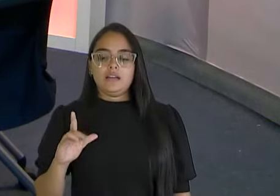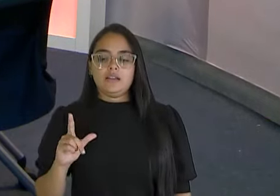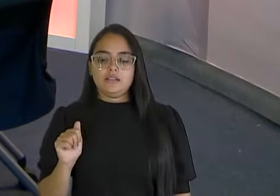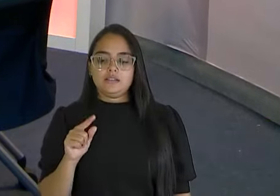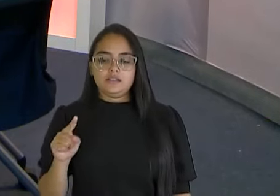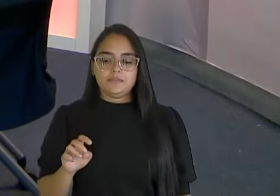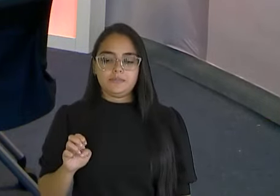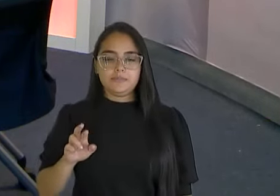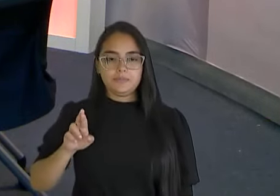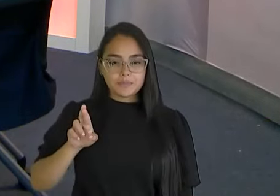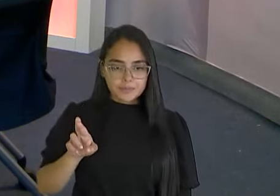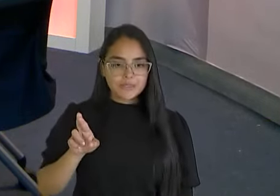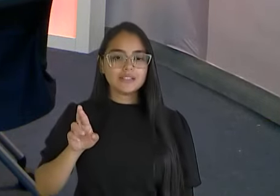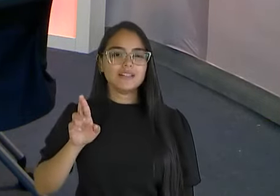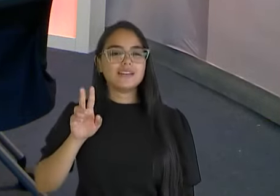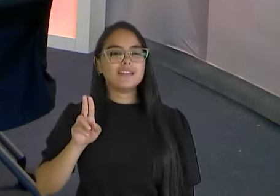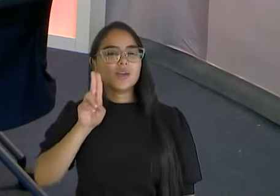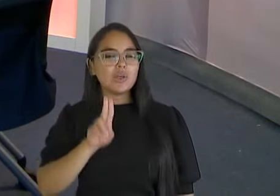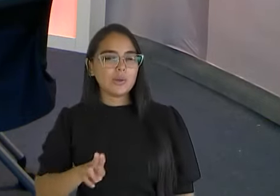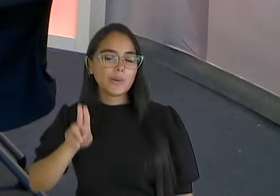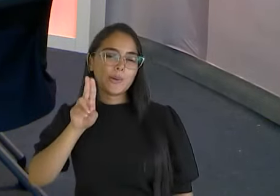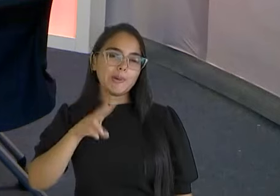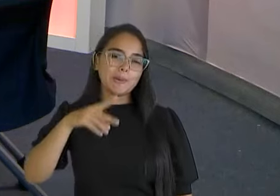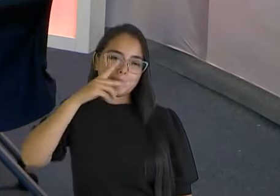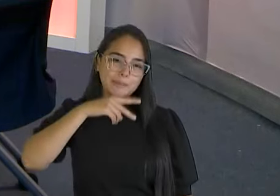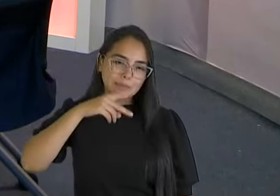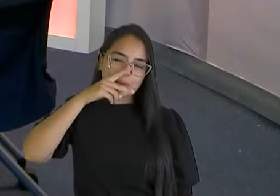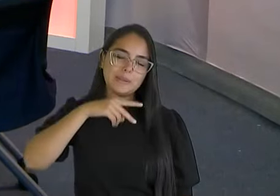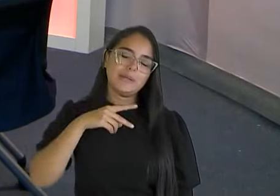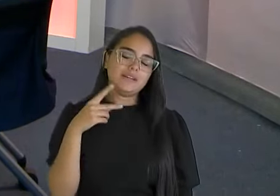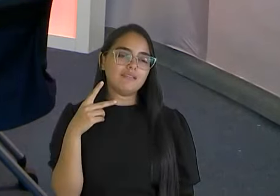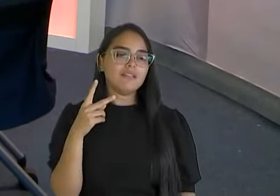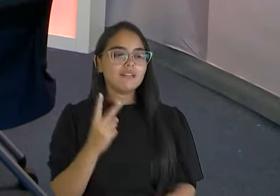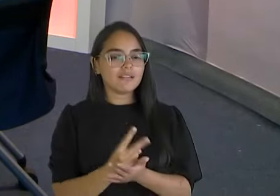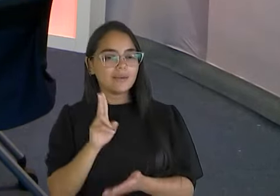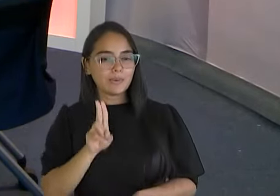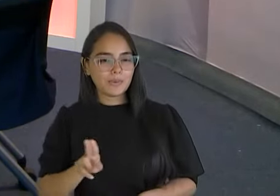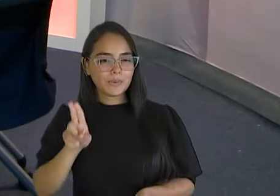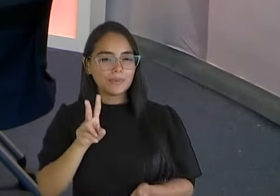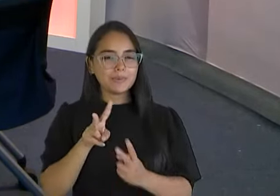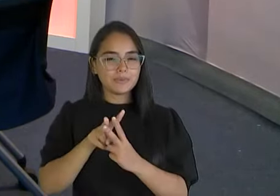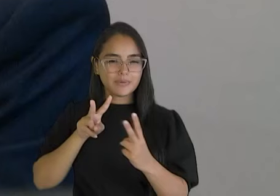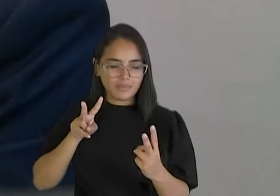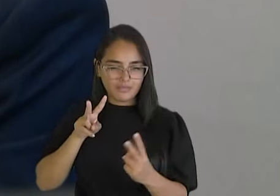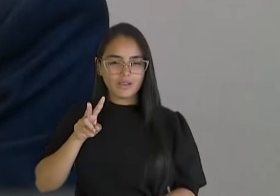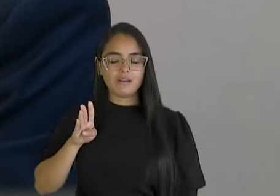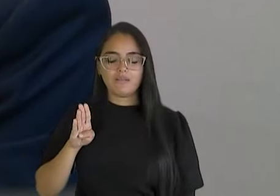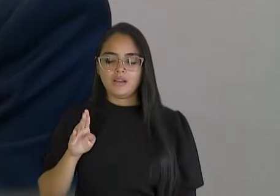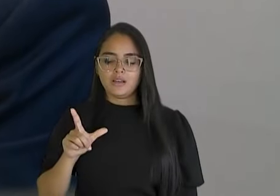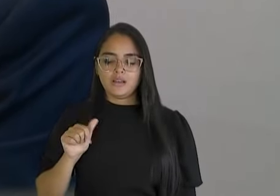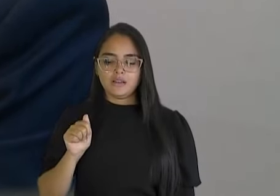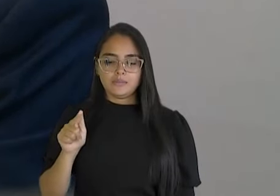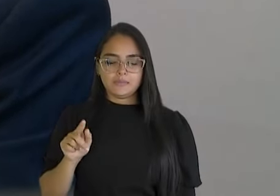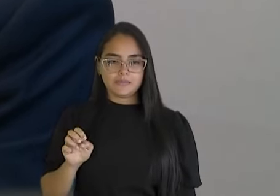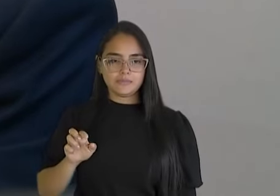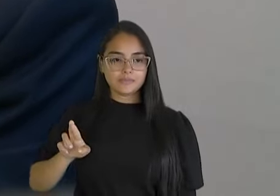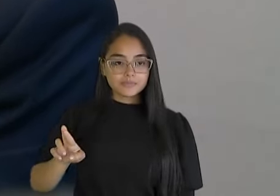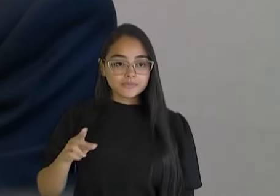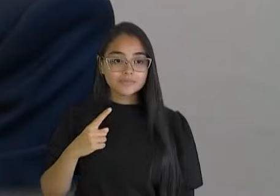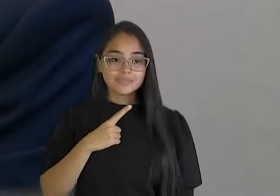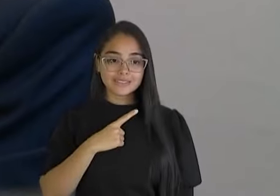é mais, né, usual mais e que mais cai na narrativa, né, cotidiana, o que é que acontece? Elas têm tanto